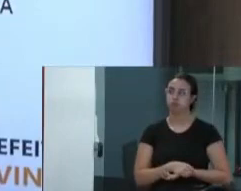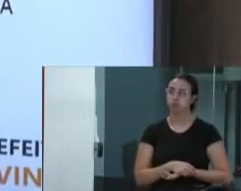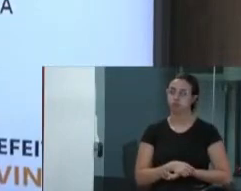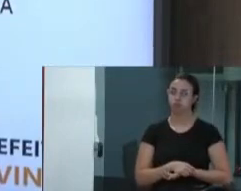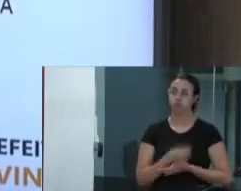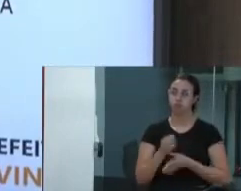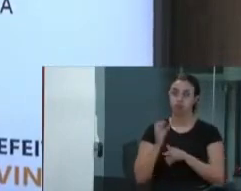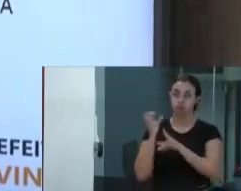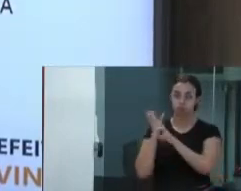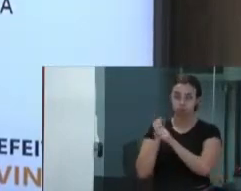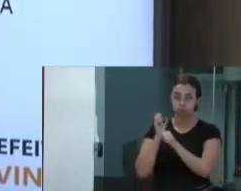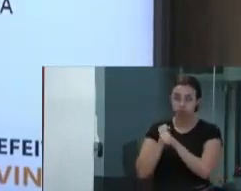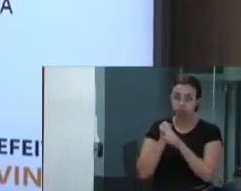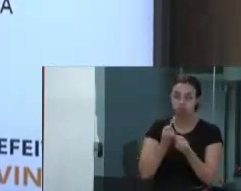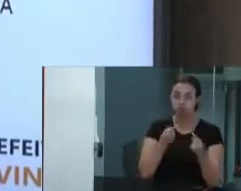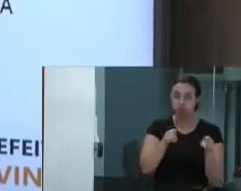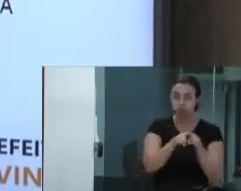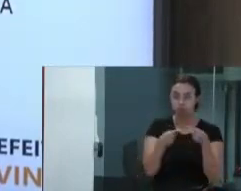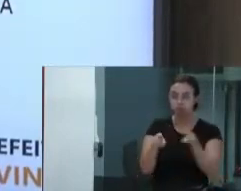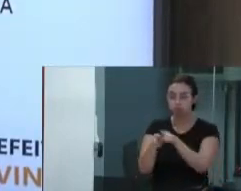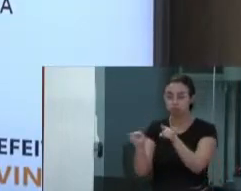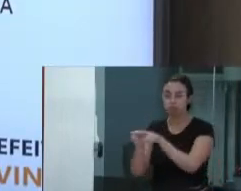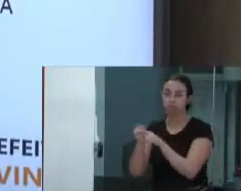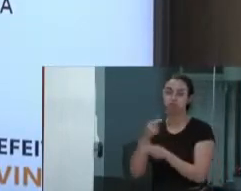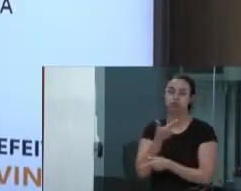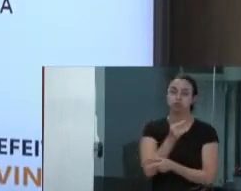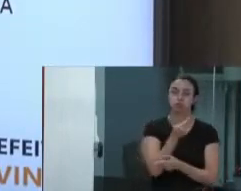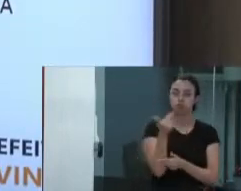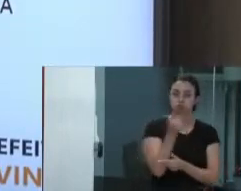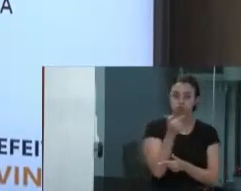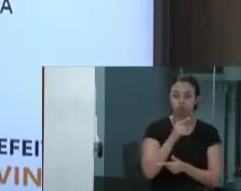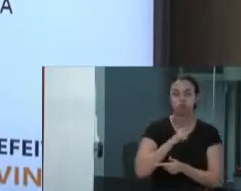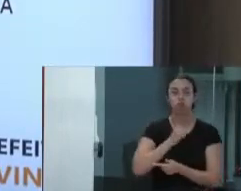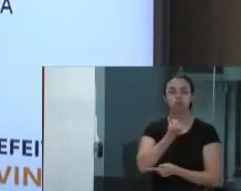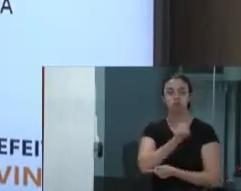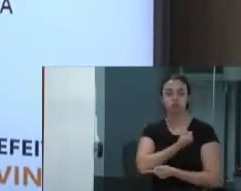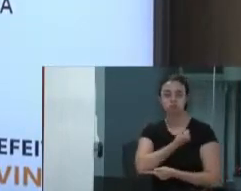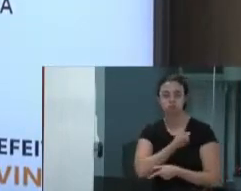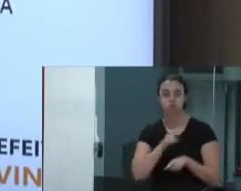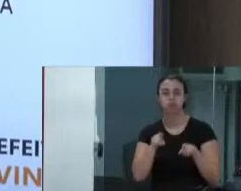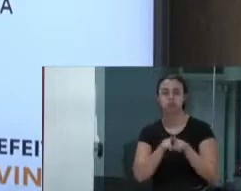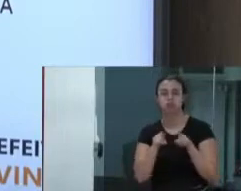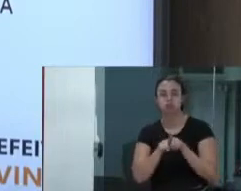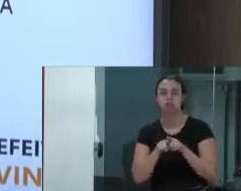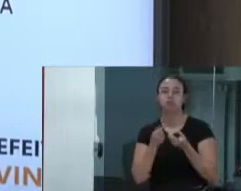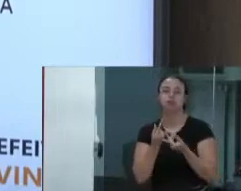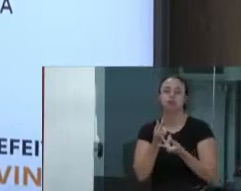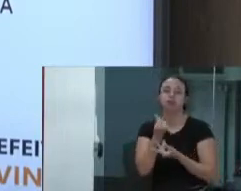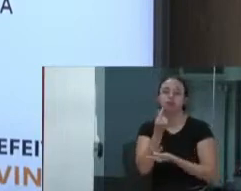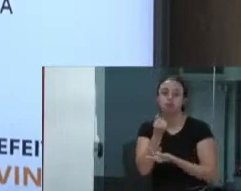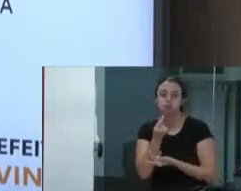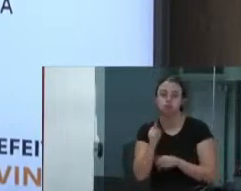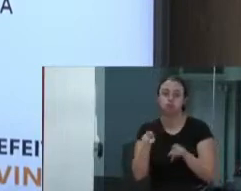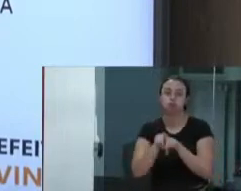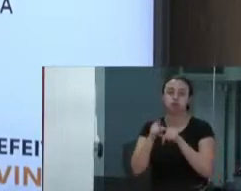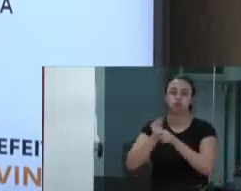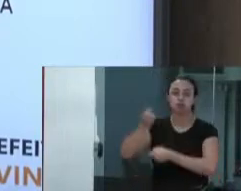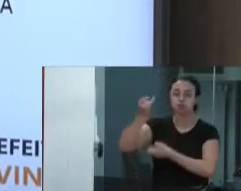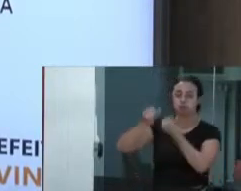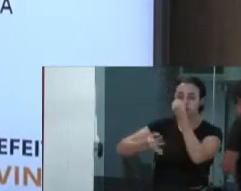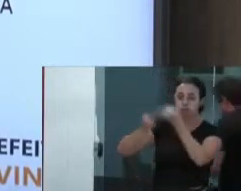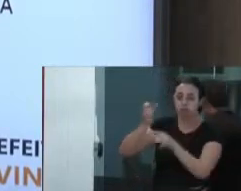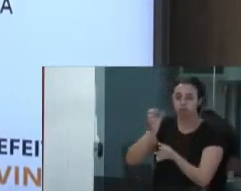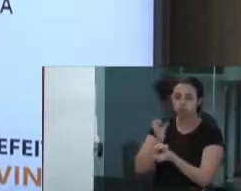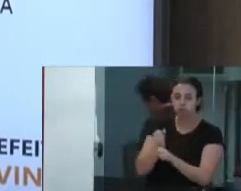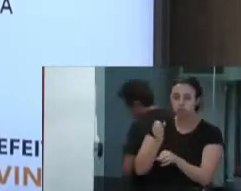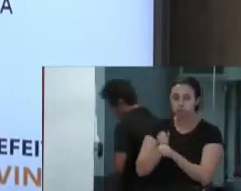Então, os dados gerais da parceria, né, em 2022, foram esses os números, né, os saldos que foram apurados, as prestações de contas analisadas,